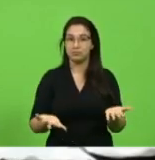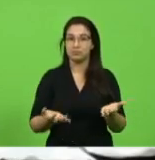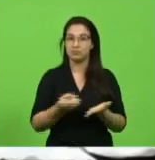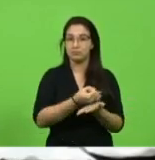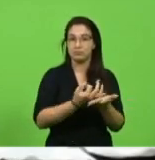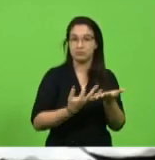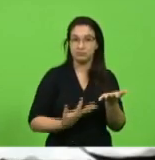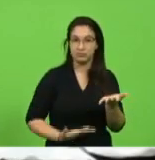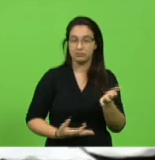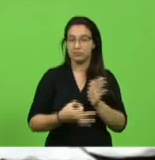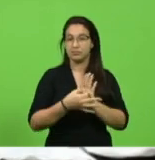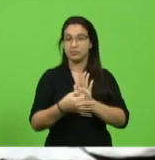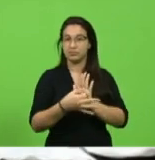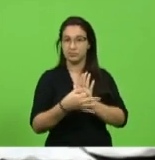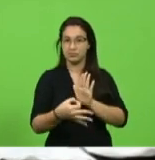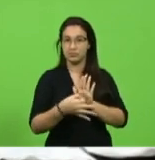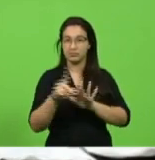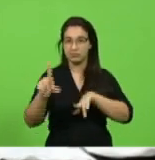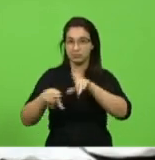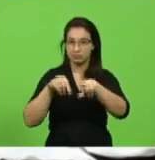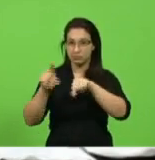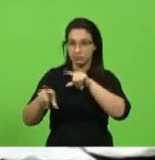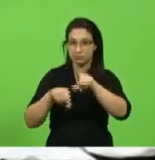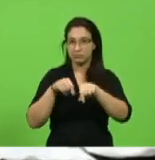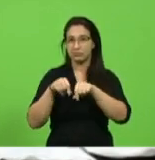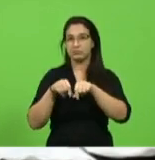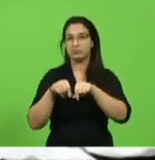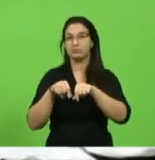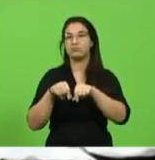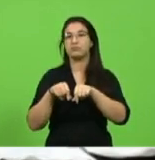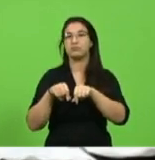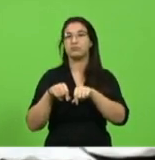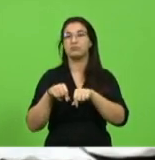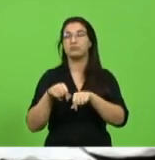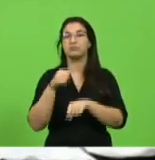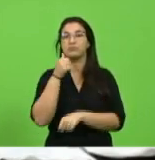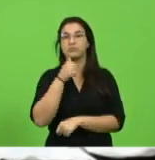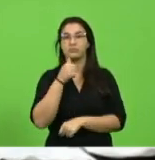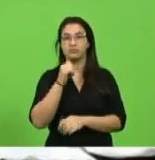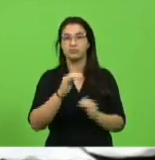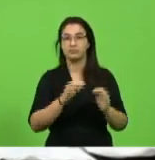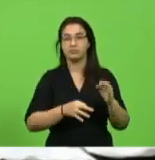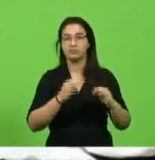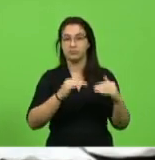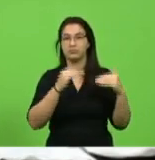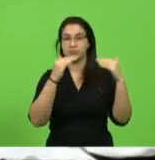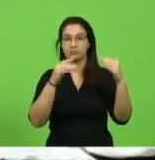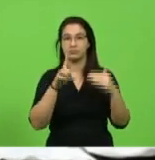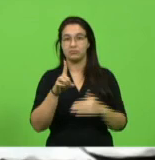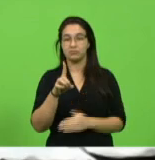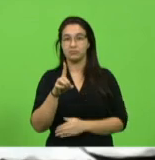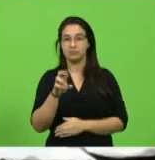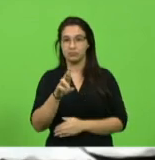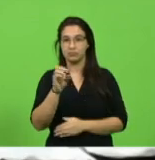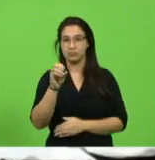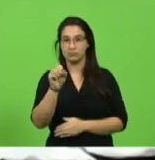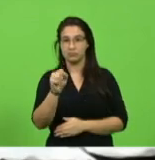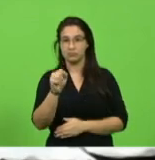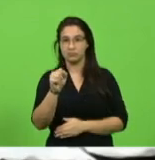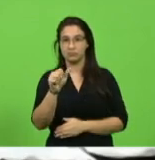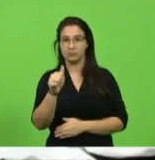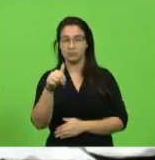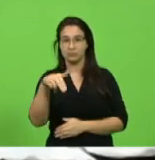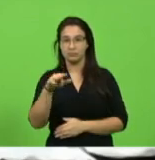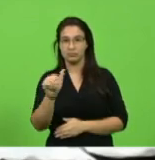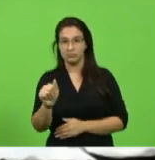parecer, mediante sorteio, à desembargadora Rosane Portela Wolff. No decêndio